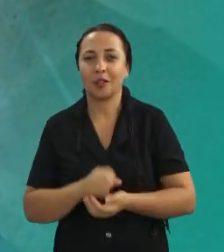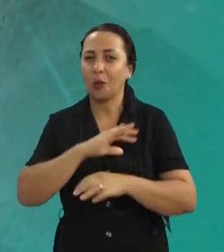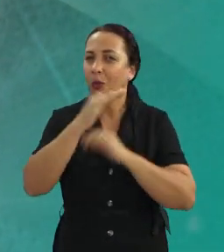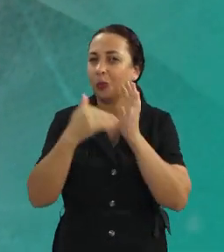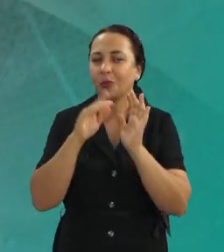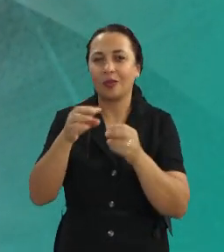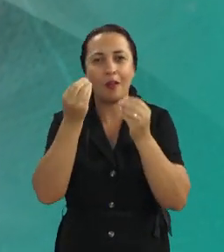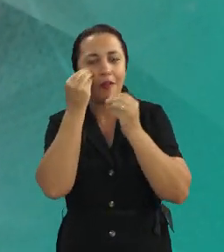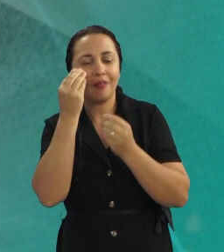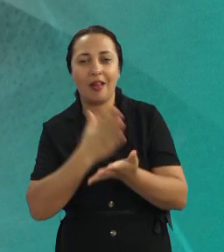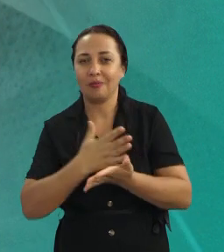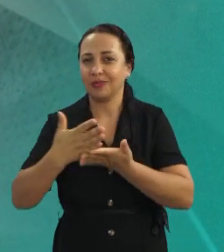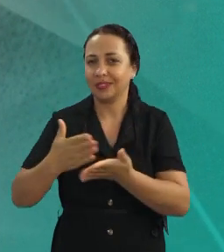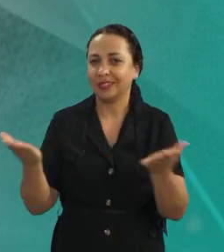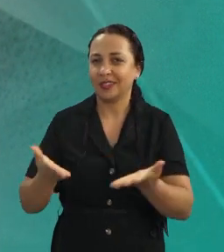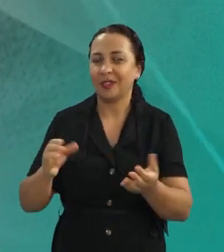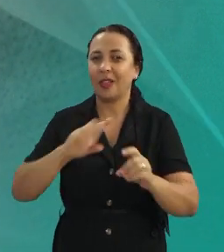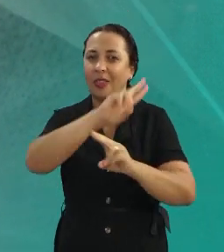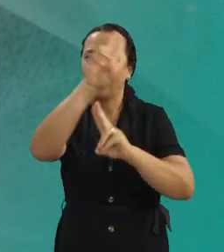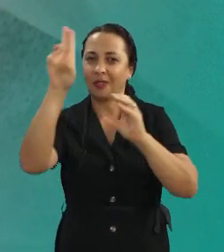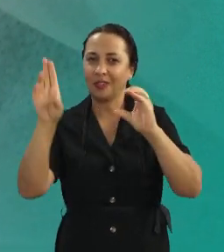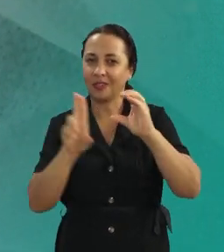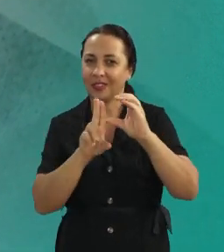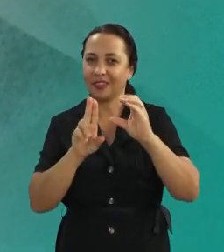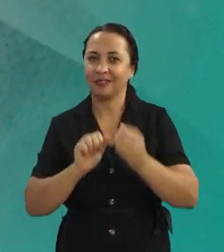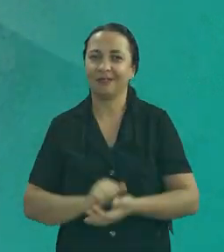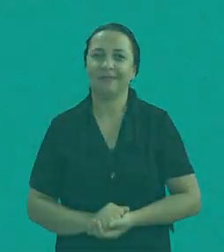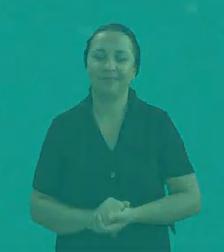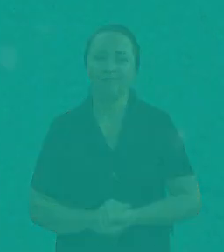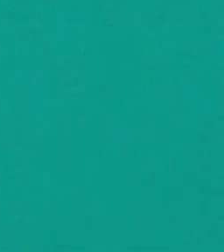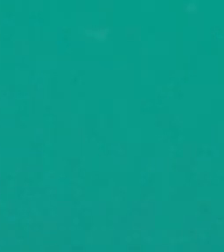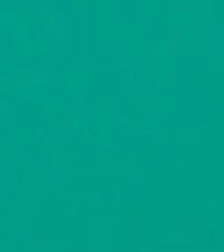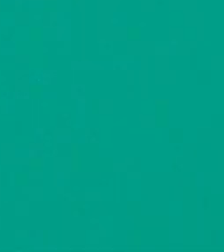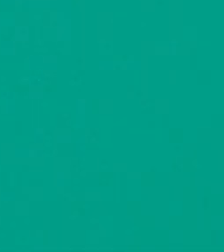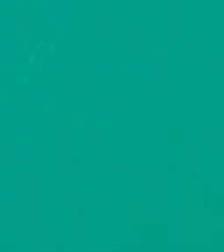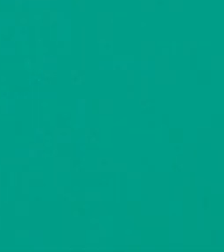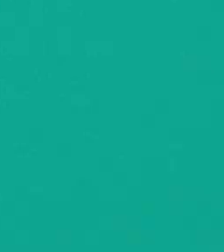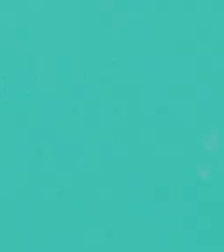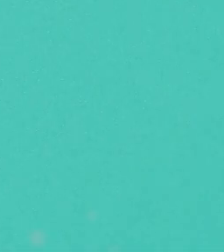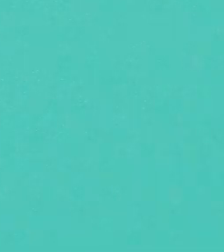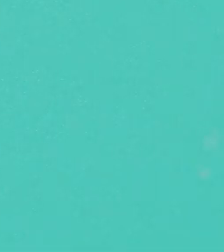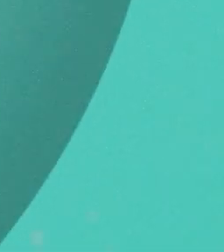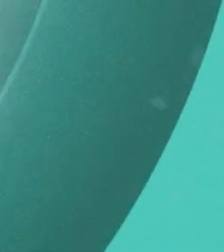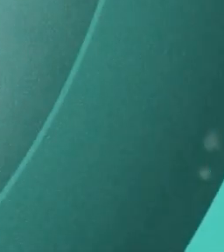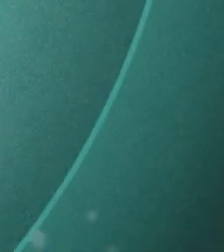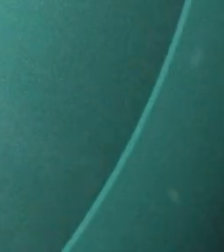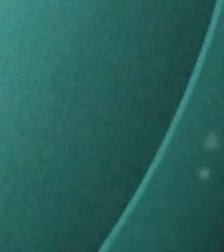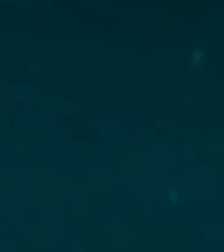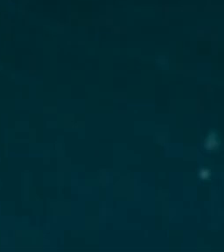prazerosa. Tudo isso você confere a partir de agora no Universiência.